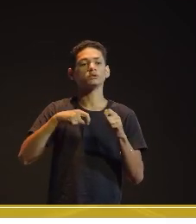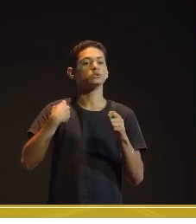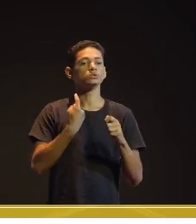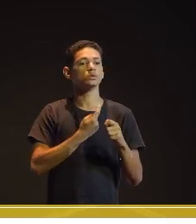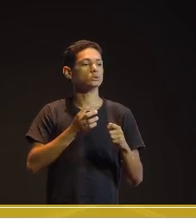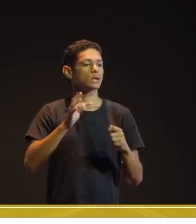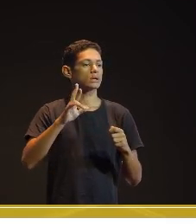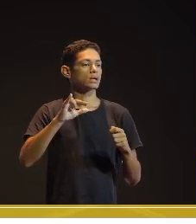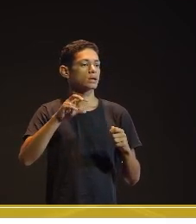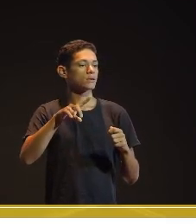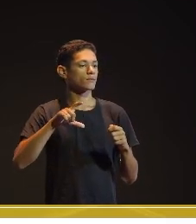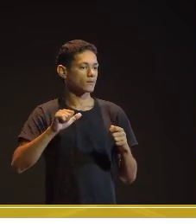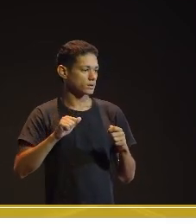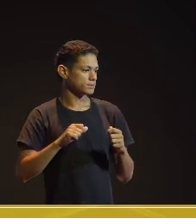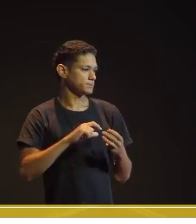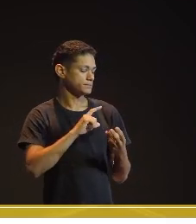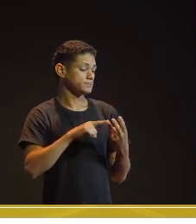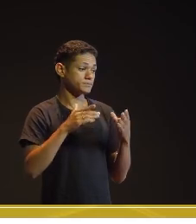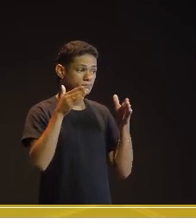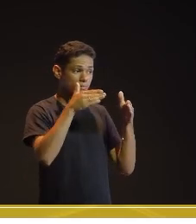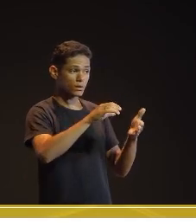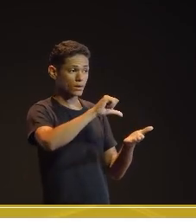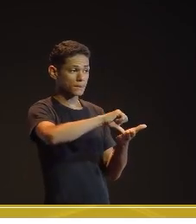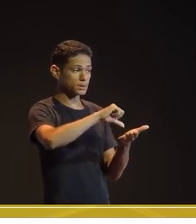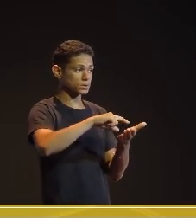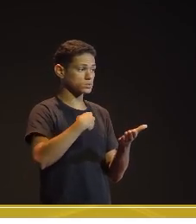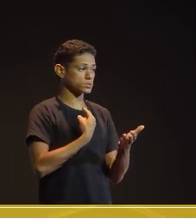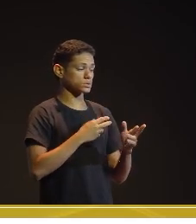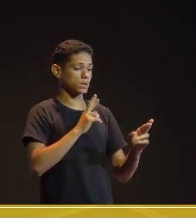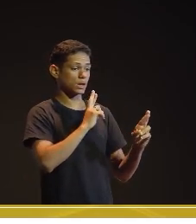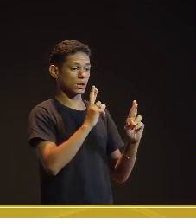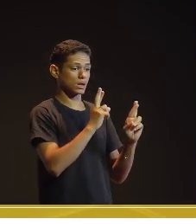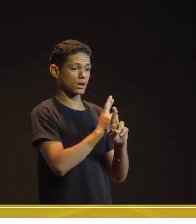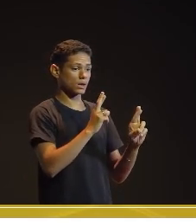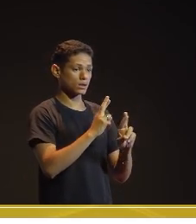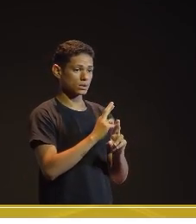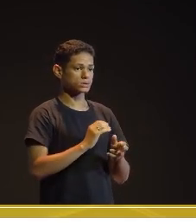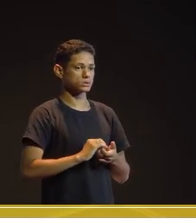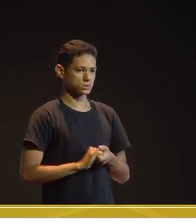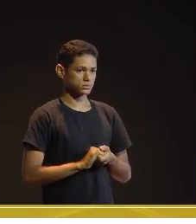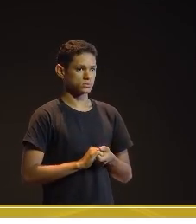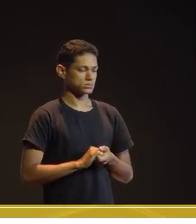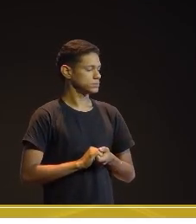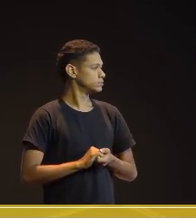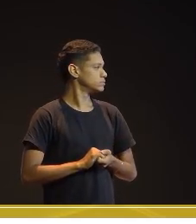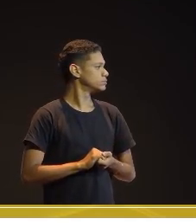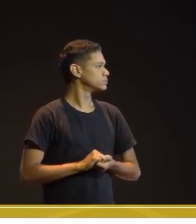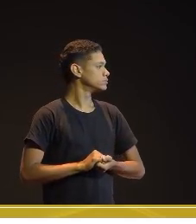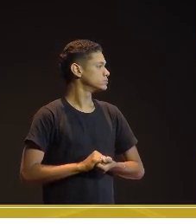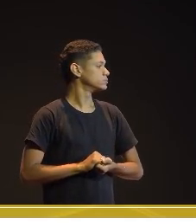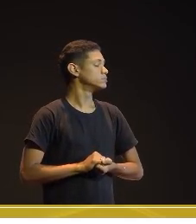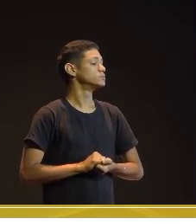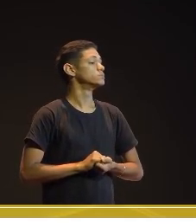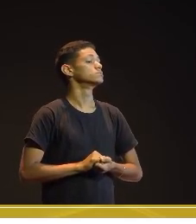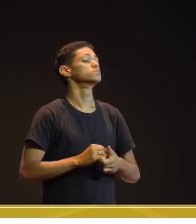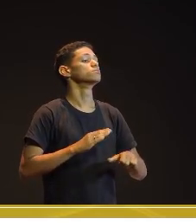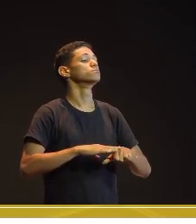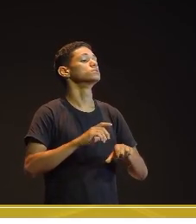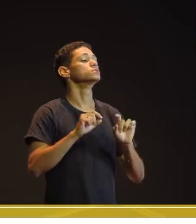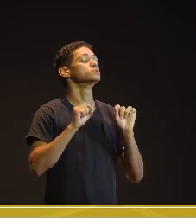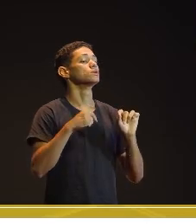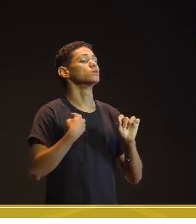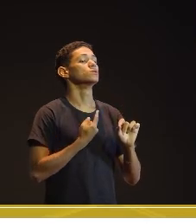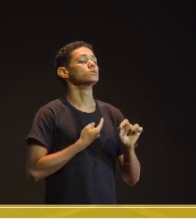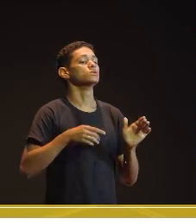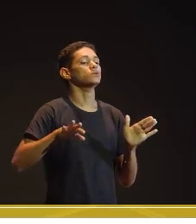tarifa. E isso vai impactar diretamente na nossa relação com a geração distribuída. E mais do que isso, a